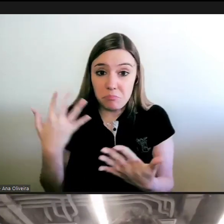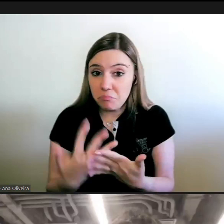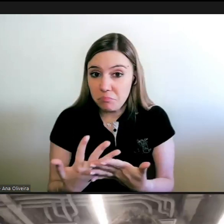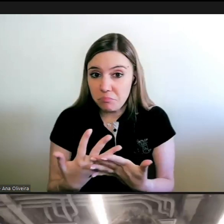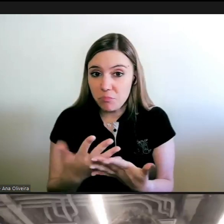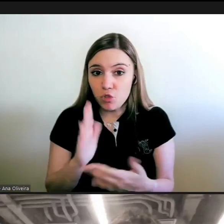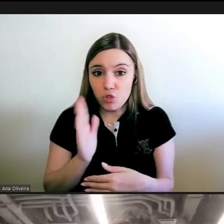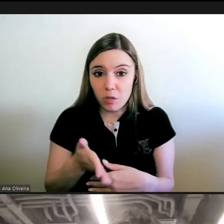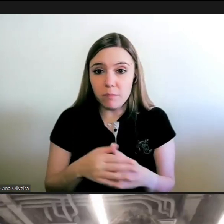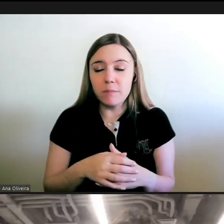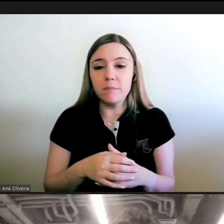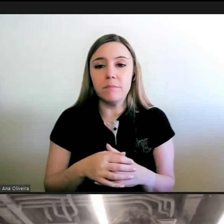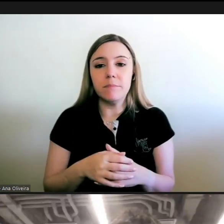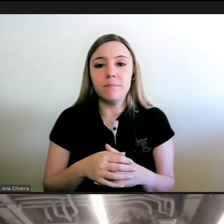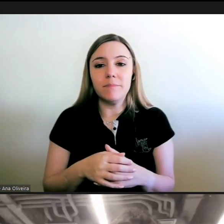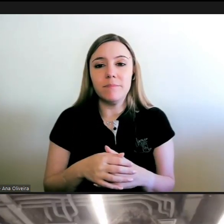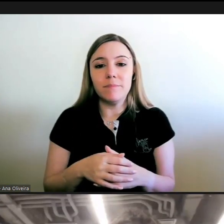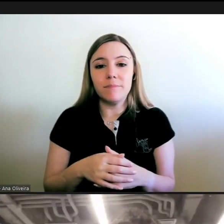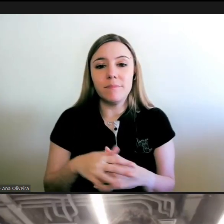Nós temos canal de denúncia.